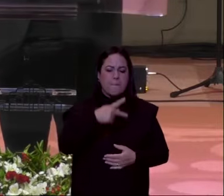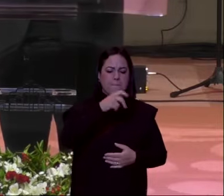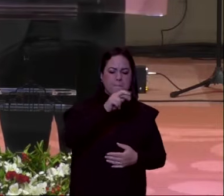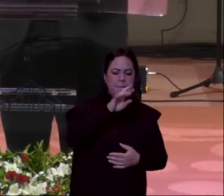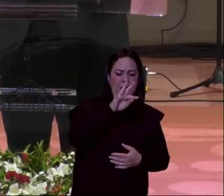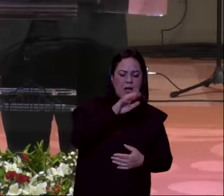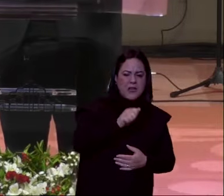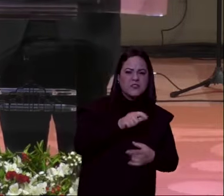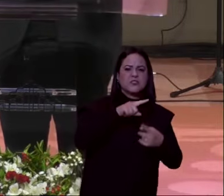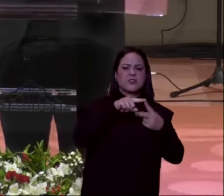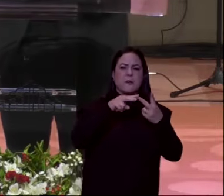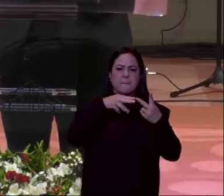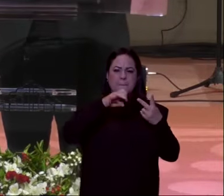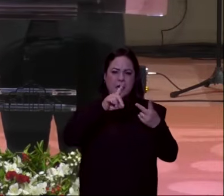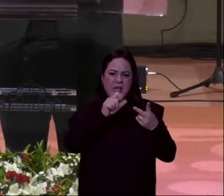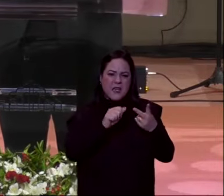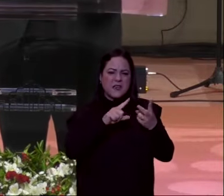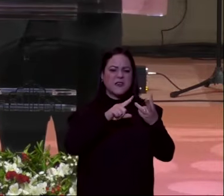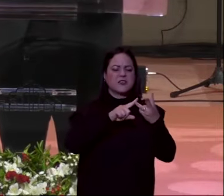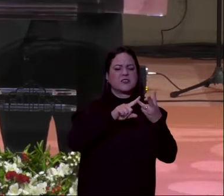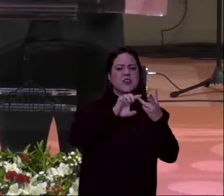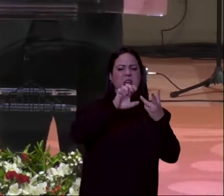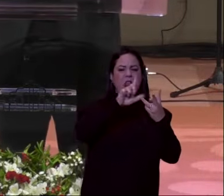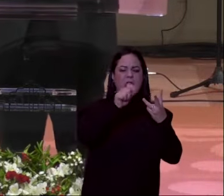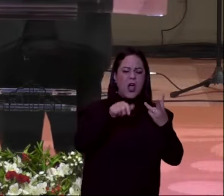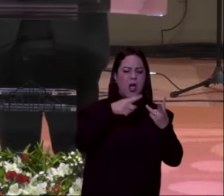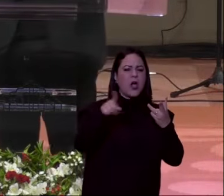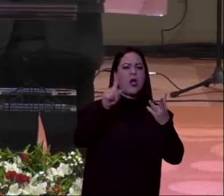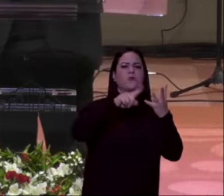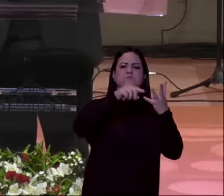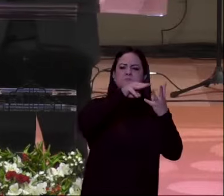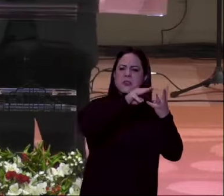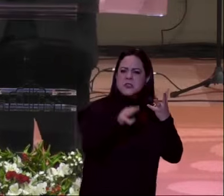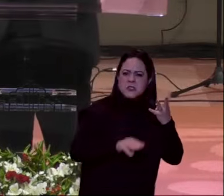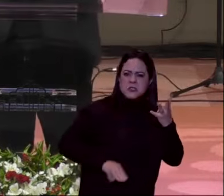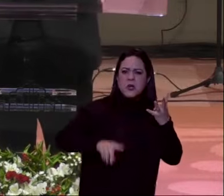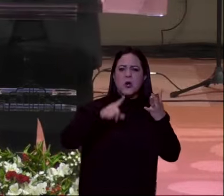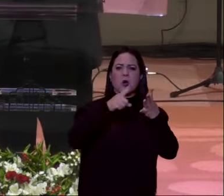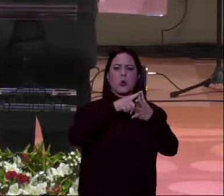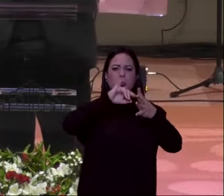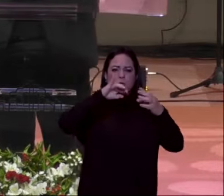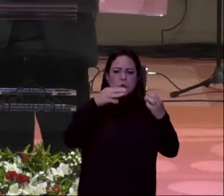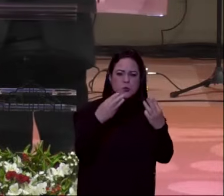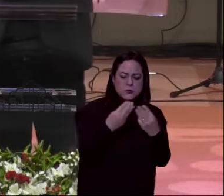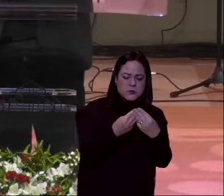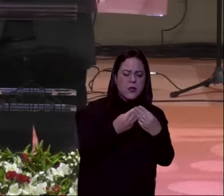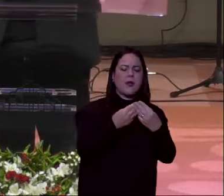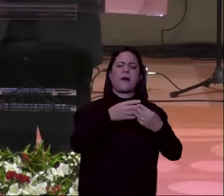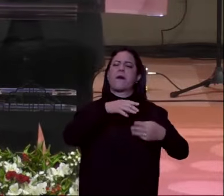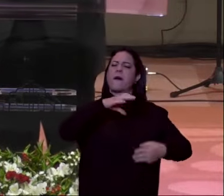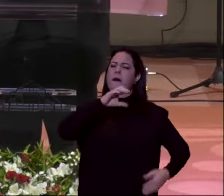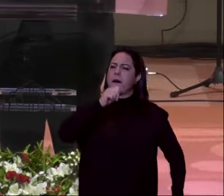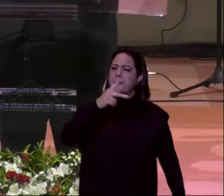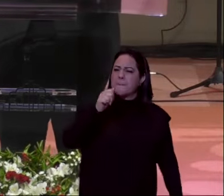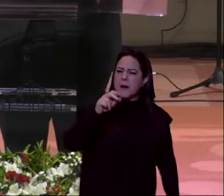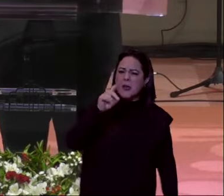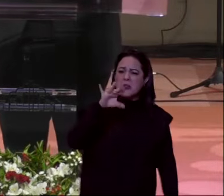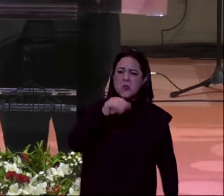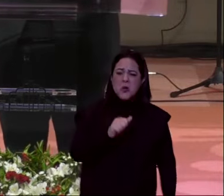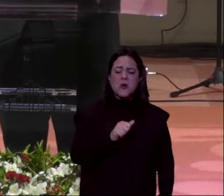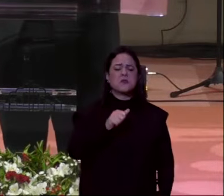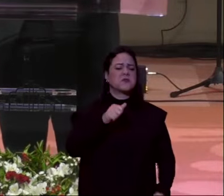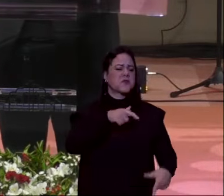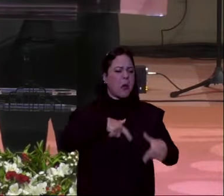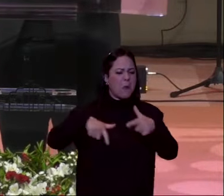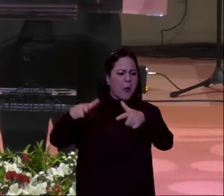da Média, do Elão, da Mesopotâmia, da Judéia, da Capadócia, do Ponto, da província